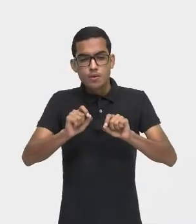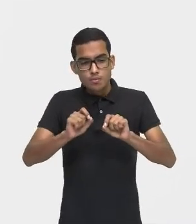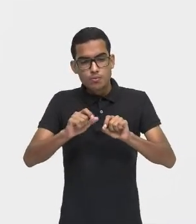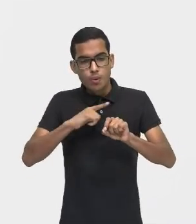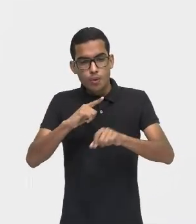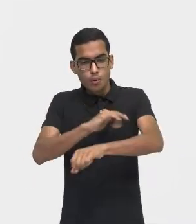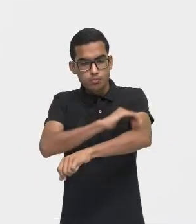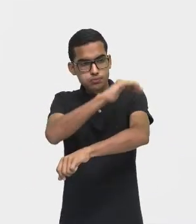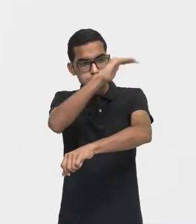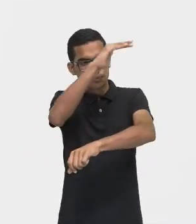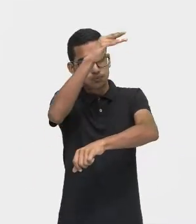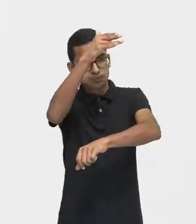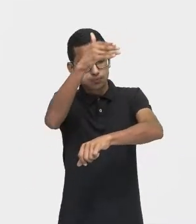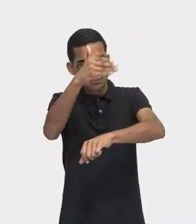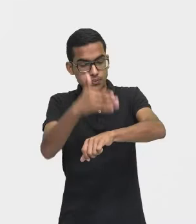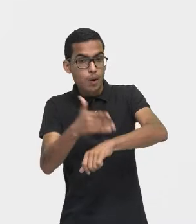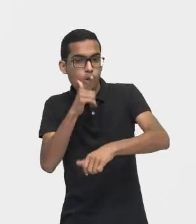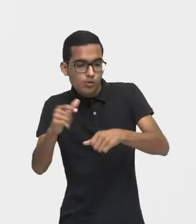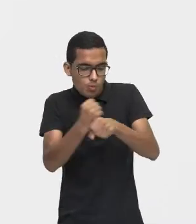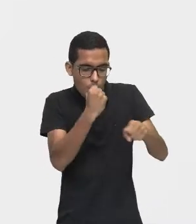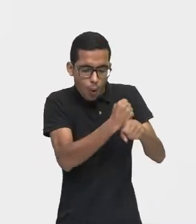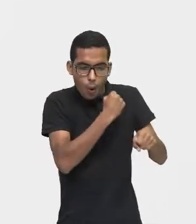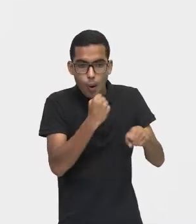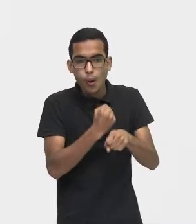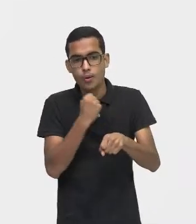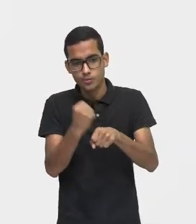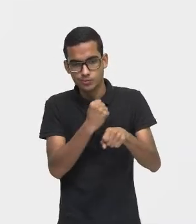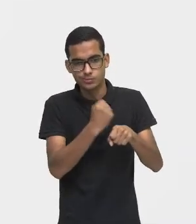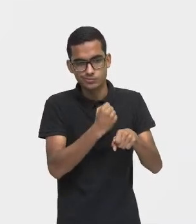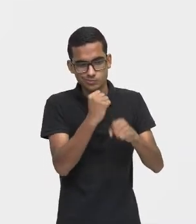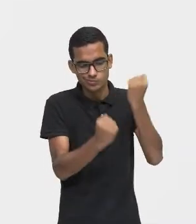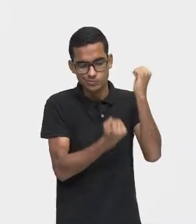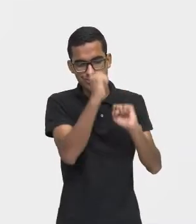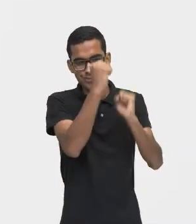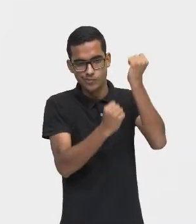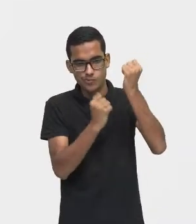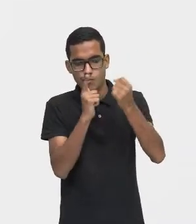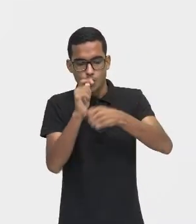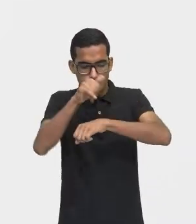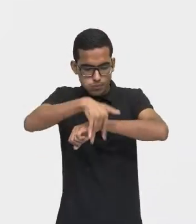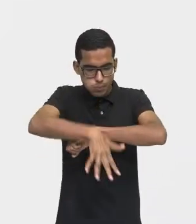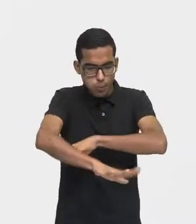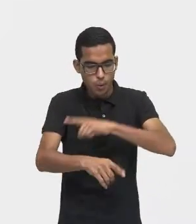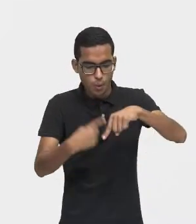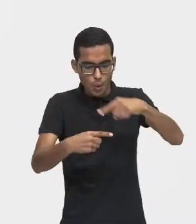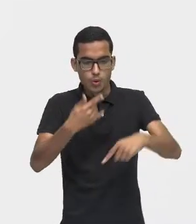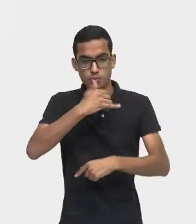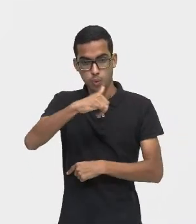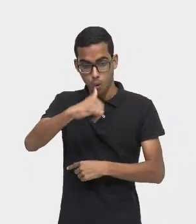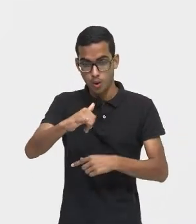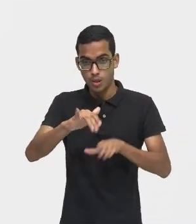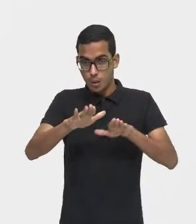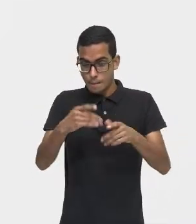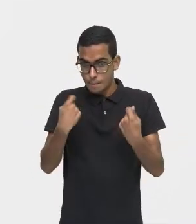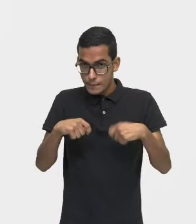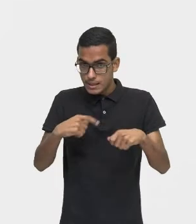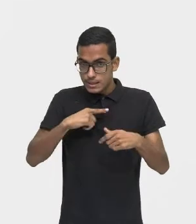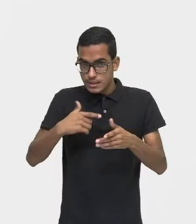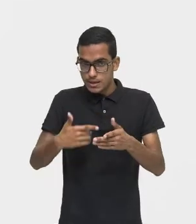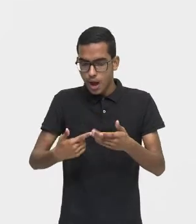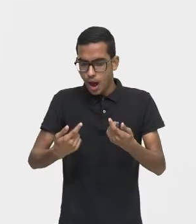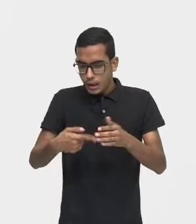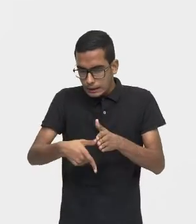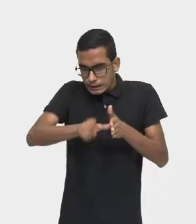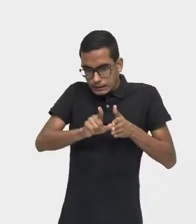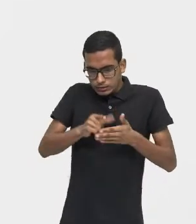se construir, né, uma usina hidrelétrica. Também tem que ser feito estudos para não ocorrer uma construção, né, de